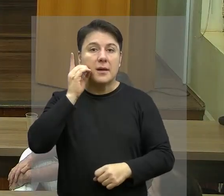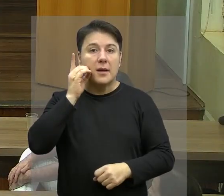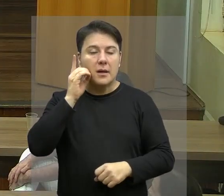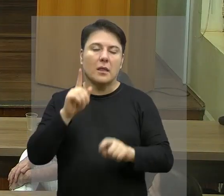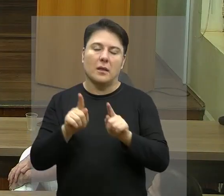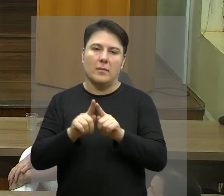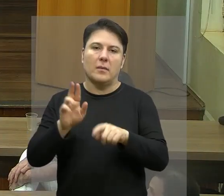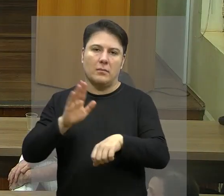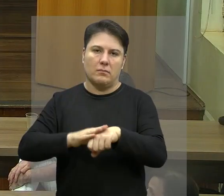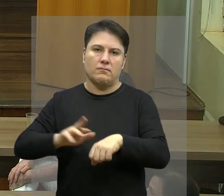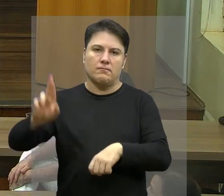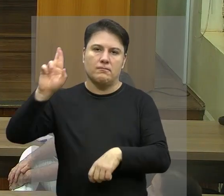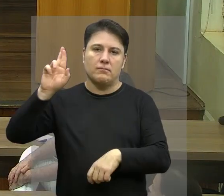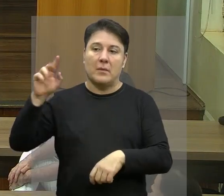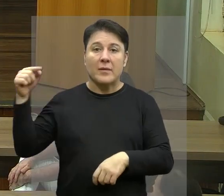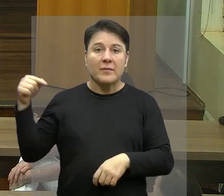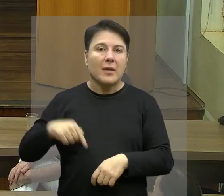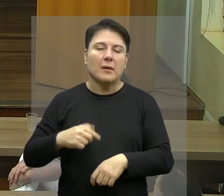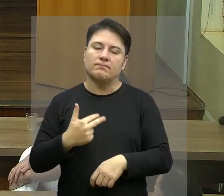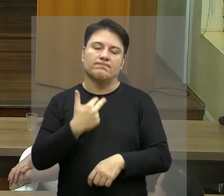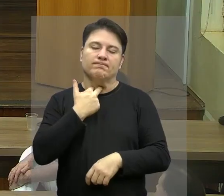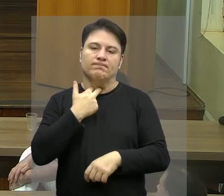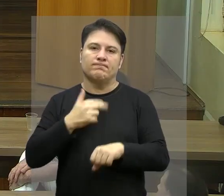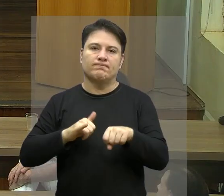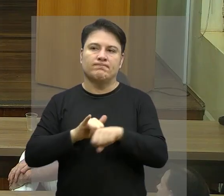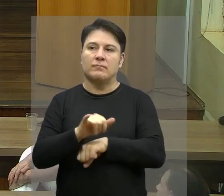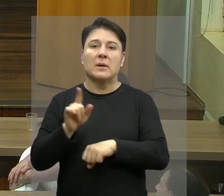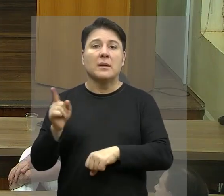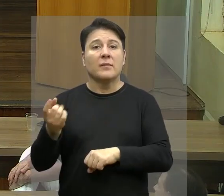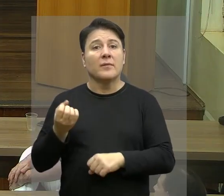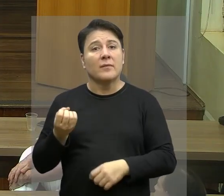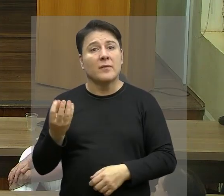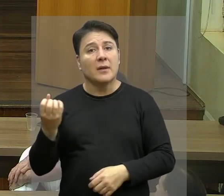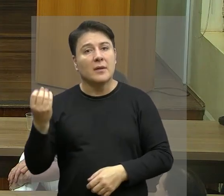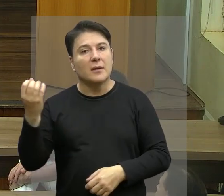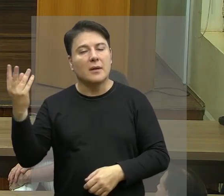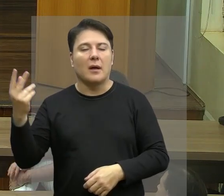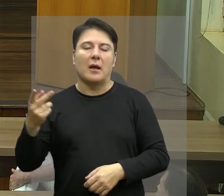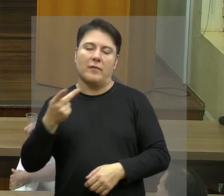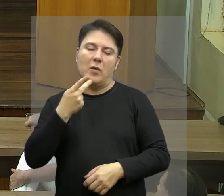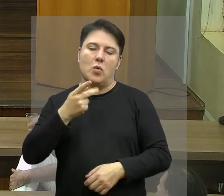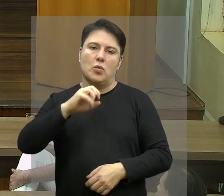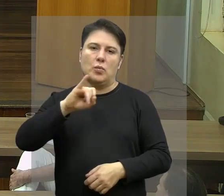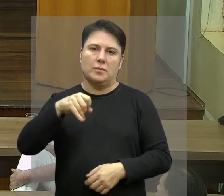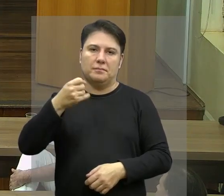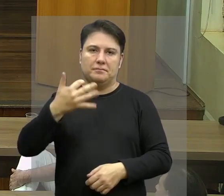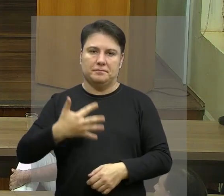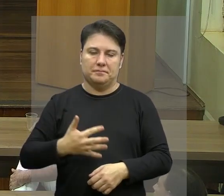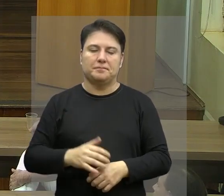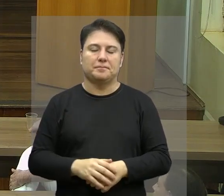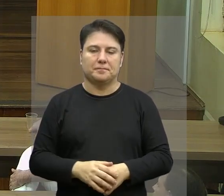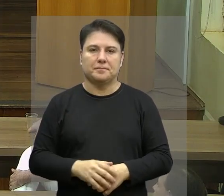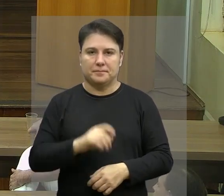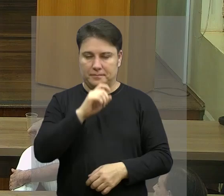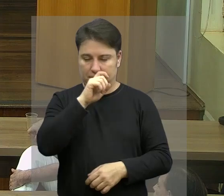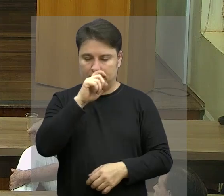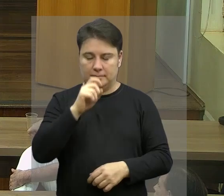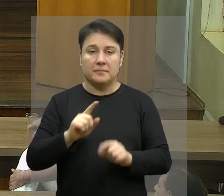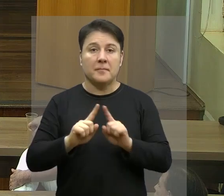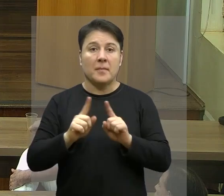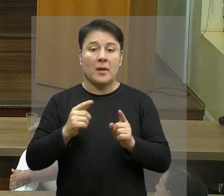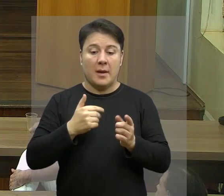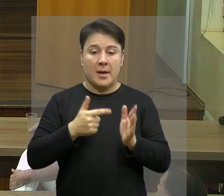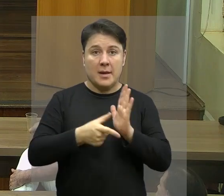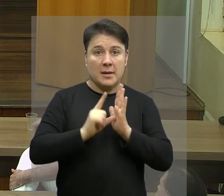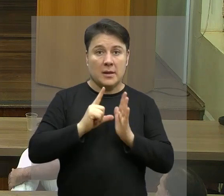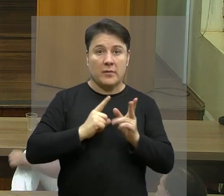Delmiran. Ele não pôde estar presente, então justificando, ele está em viagem, por isso que ele não está aqui com a gente. Então, antes de eu abrir para vocês,